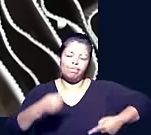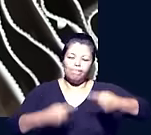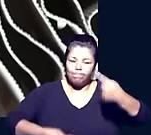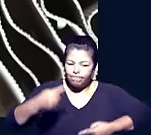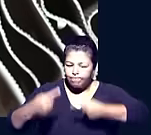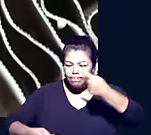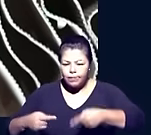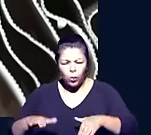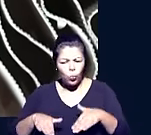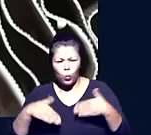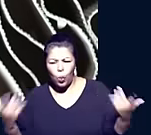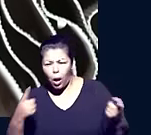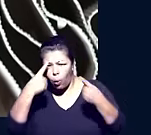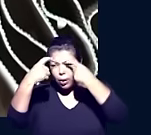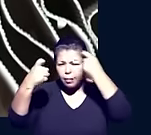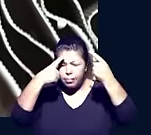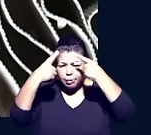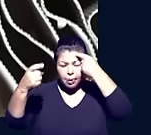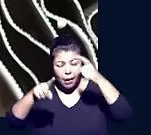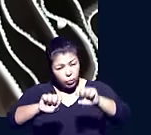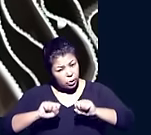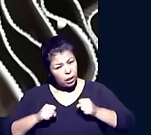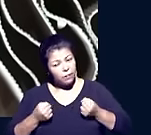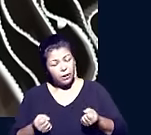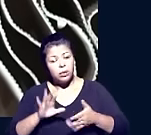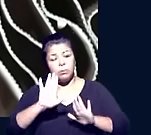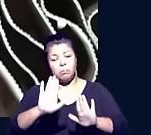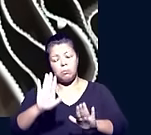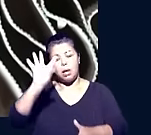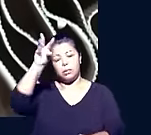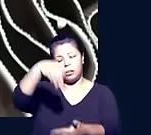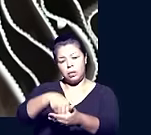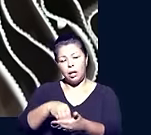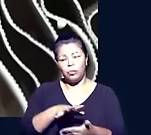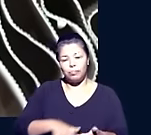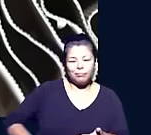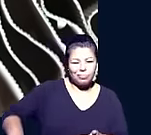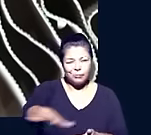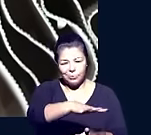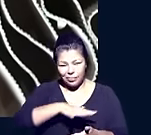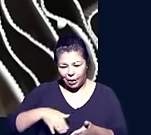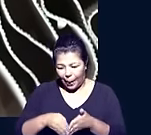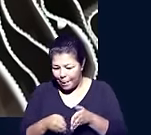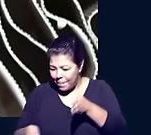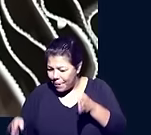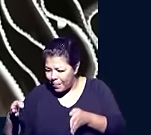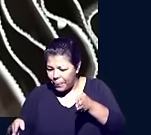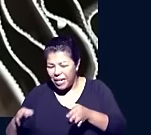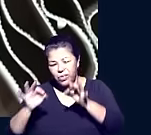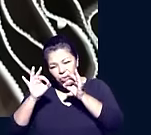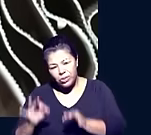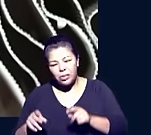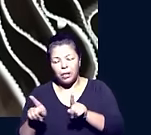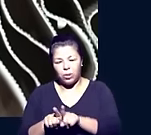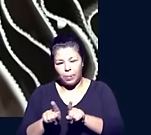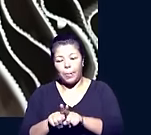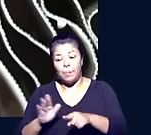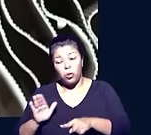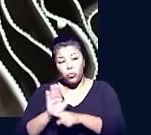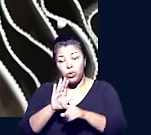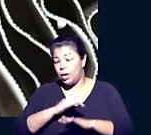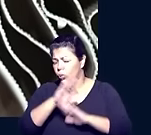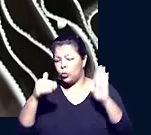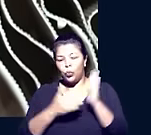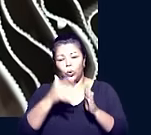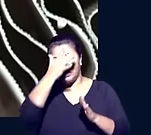Quais são as mudanças Quais são as diretrizes mas dentro de um estabelecimento de regras de prazo que ajudam para que todo mundo saiba o que